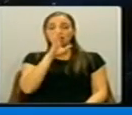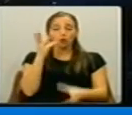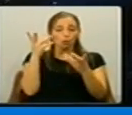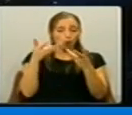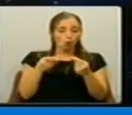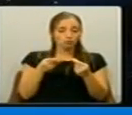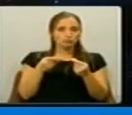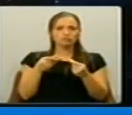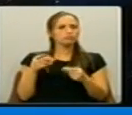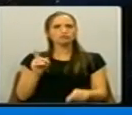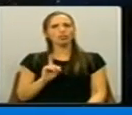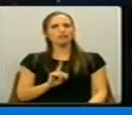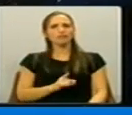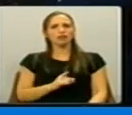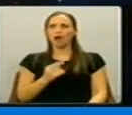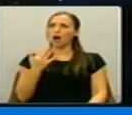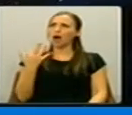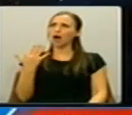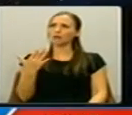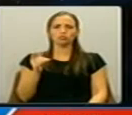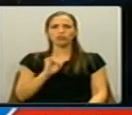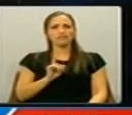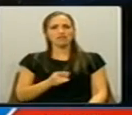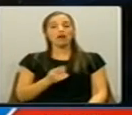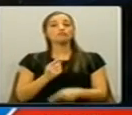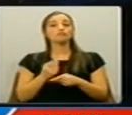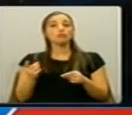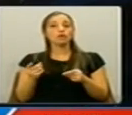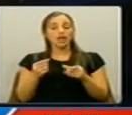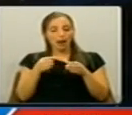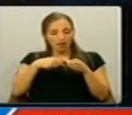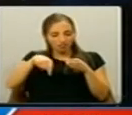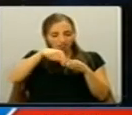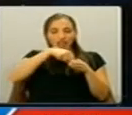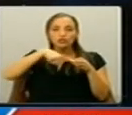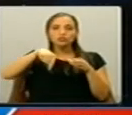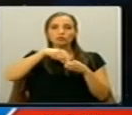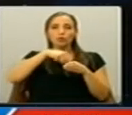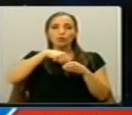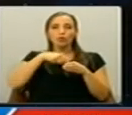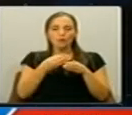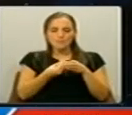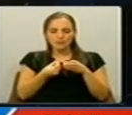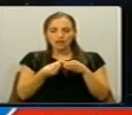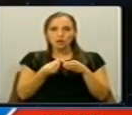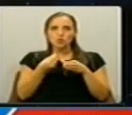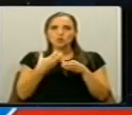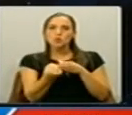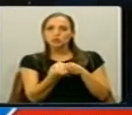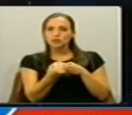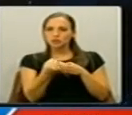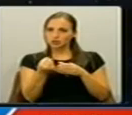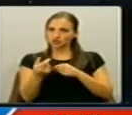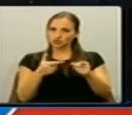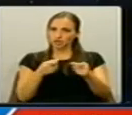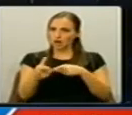deveria existir passado este tempo todo. Porquê? Porque aquela matéria daquele disco mais interior está a ser sugado por uma das estrelas e,